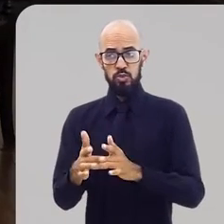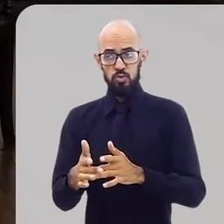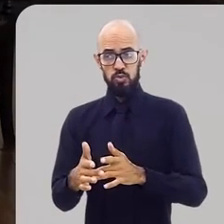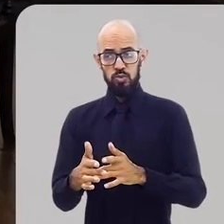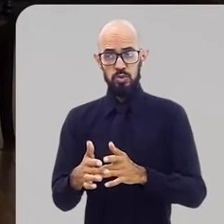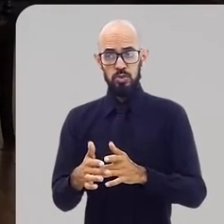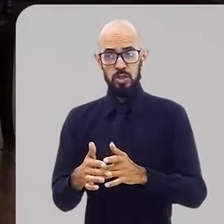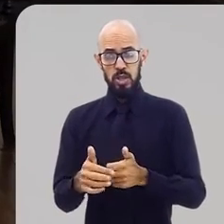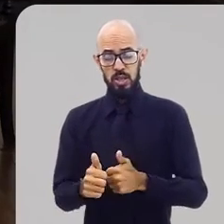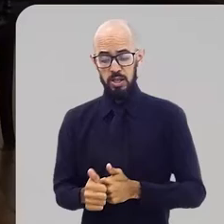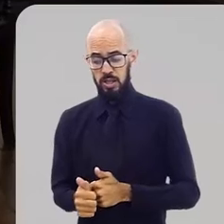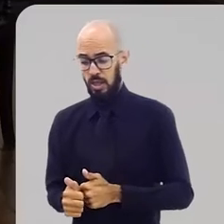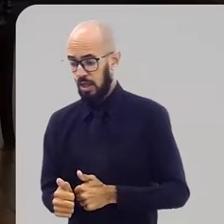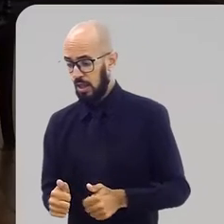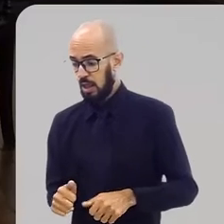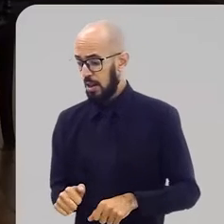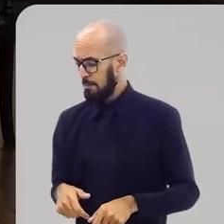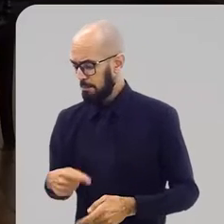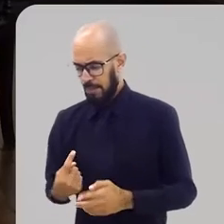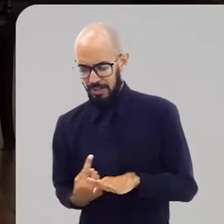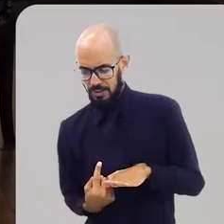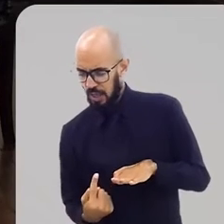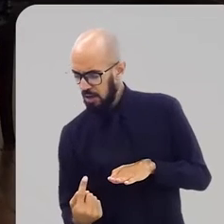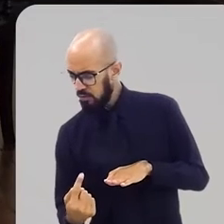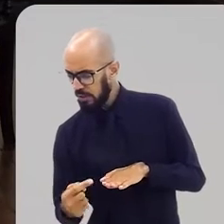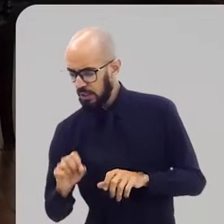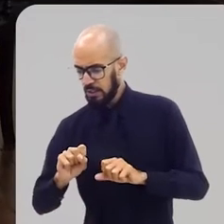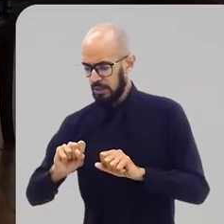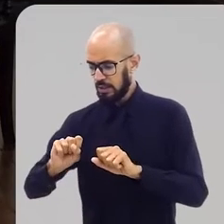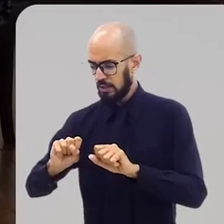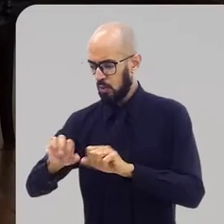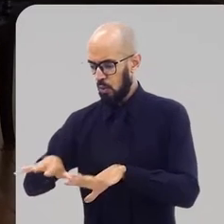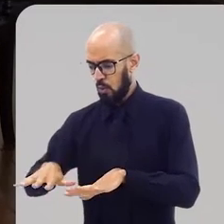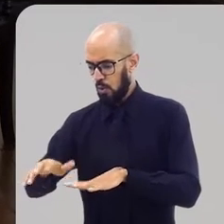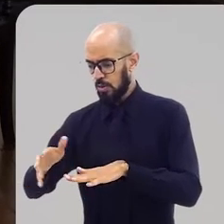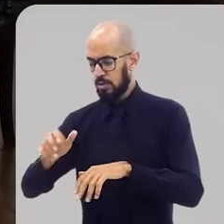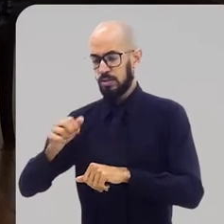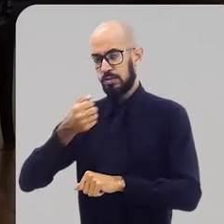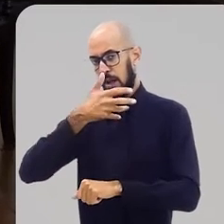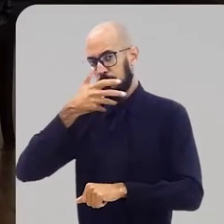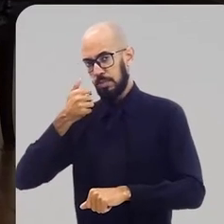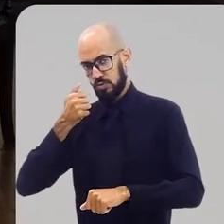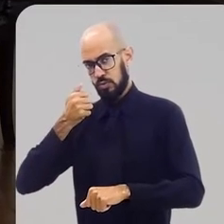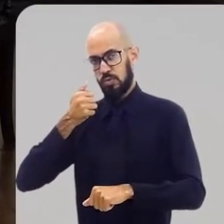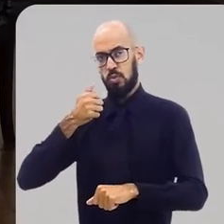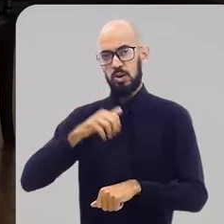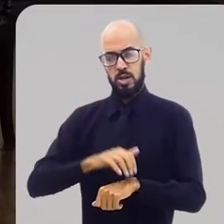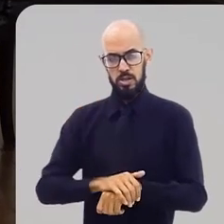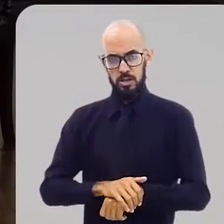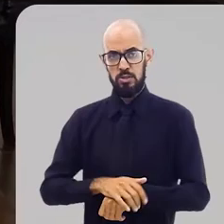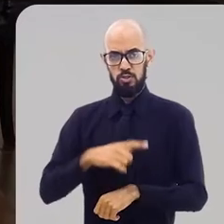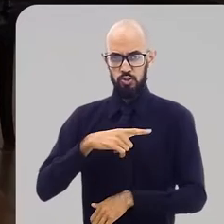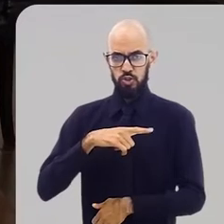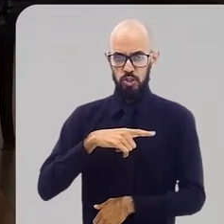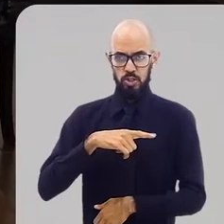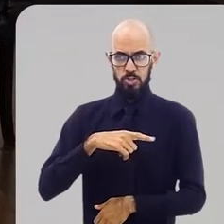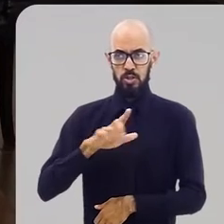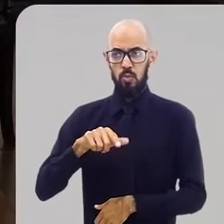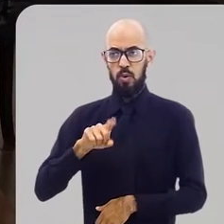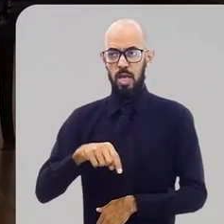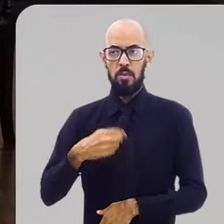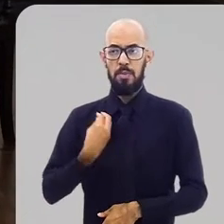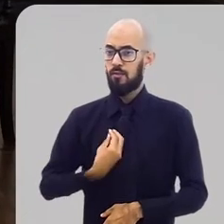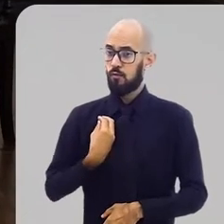passava na vida das pessoas curando libertando Então essa vida Pastoral é uma vida é muito intensa